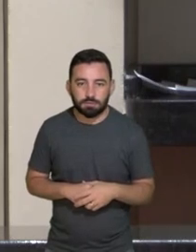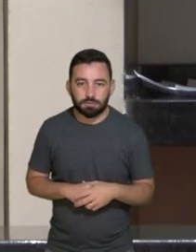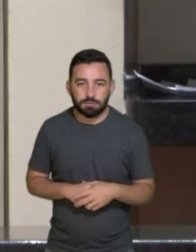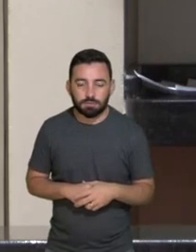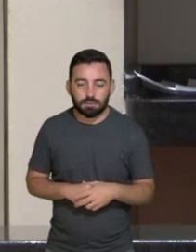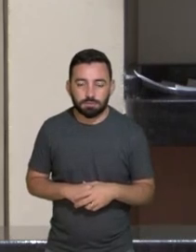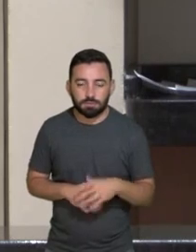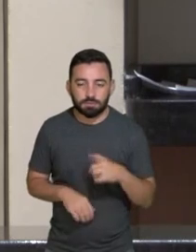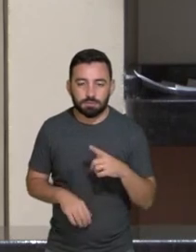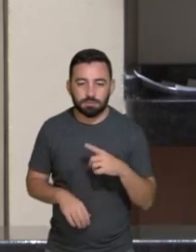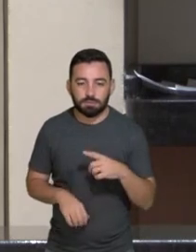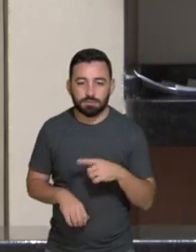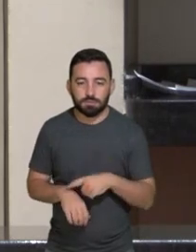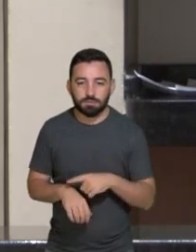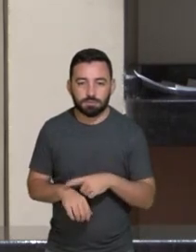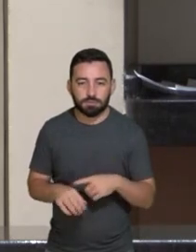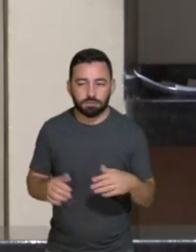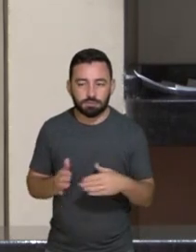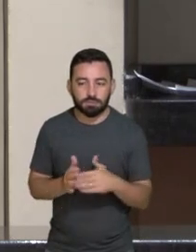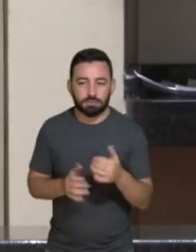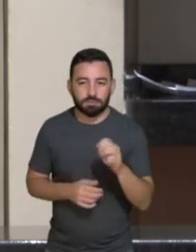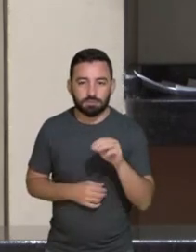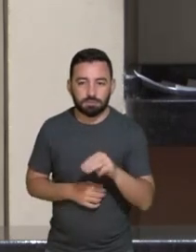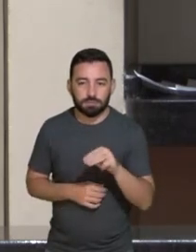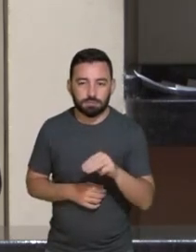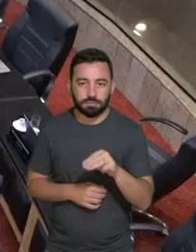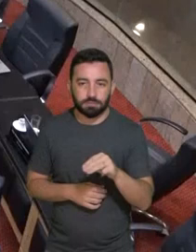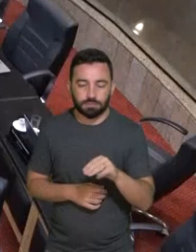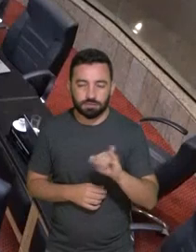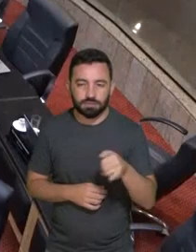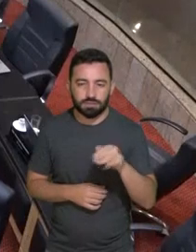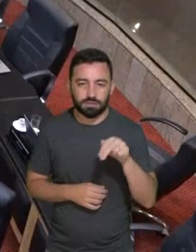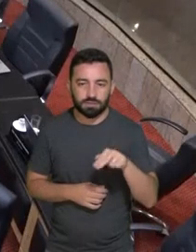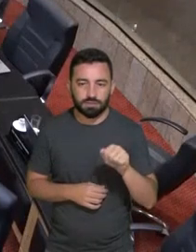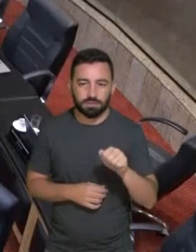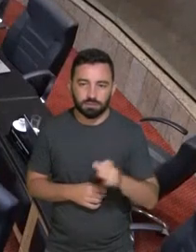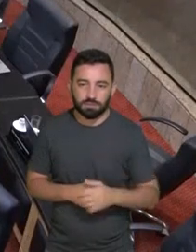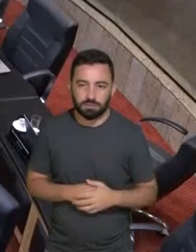Pelo tempo de até 10 minutos, fará uso da palavra a deputada Jana.